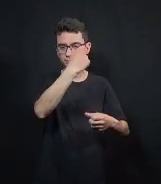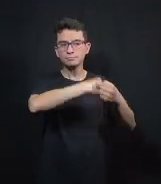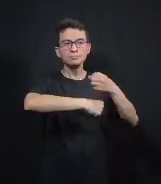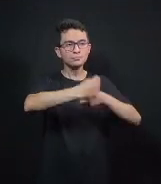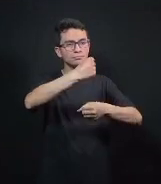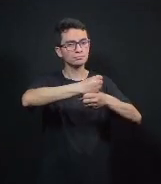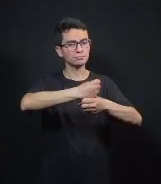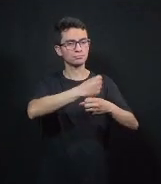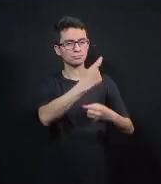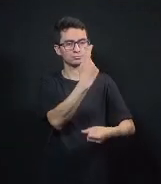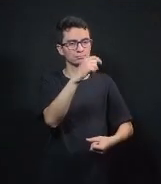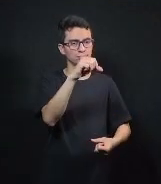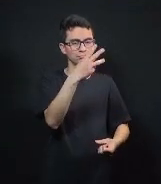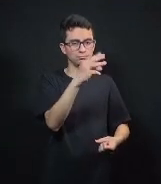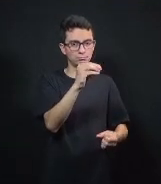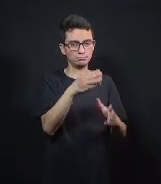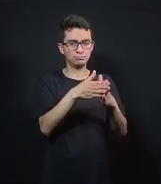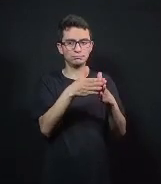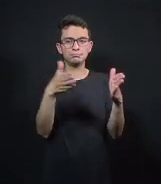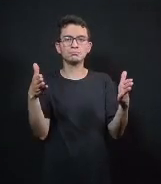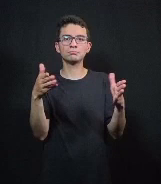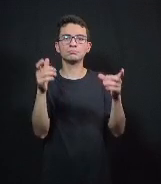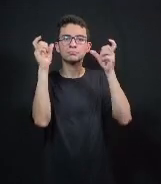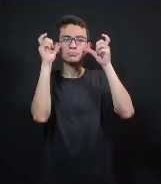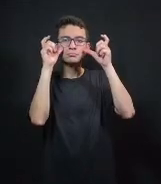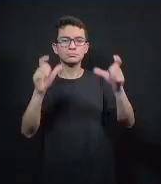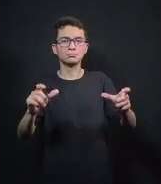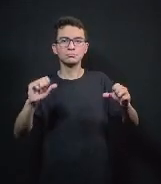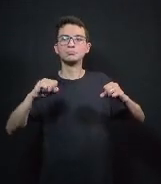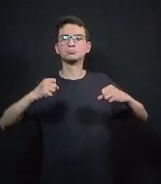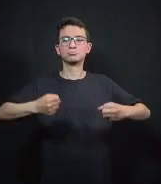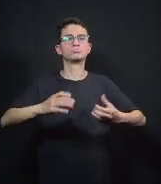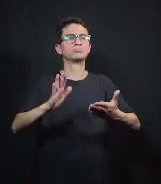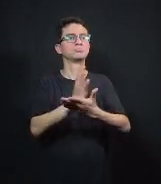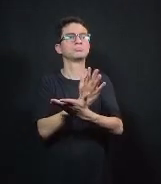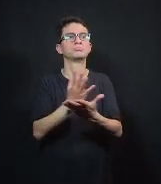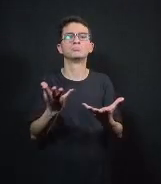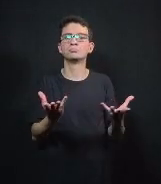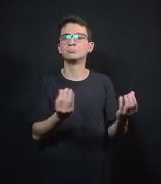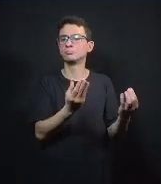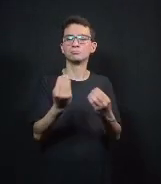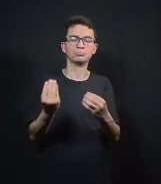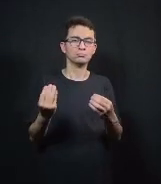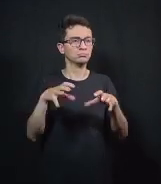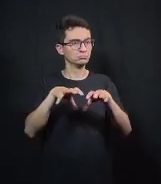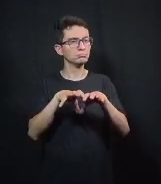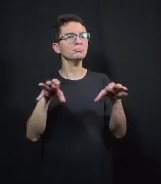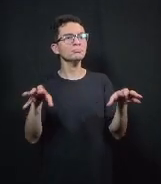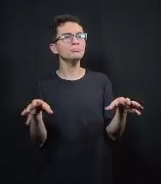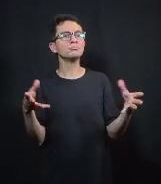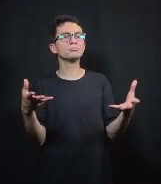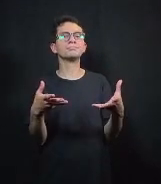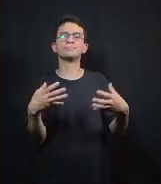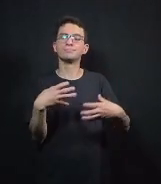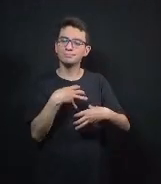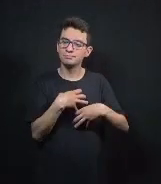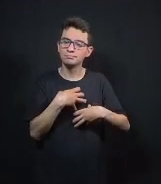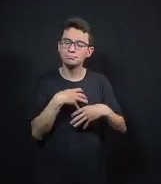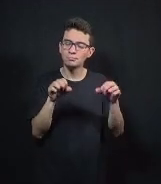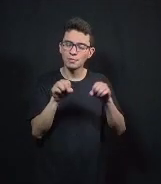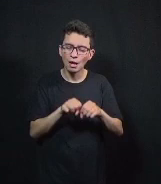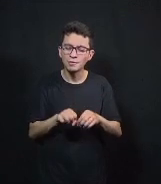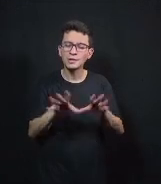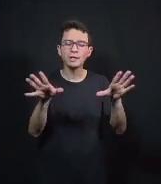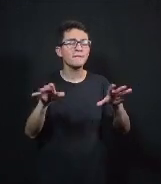uma sociedade civil bem engajada, bem dividida, né? Mas a gente tem uma forma de difundir essas informações, né?